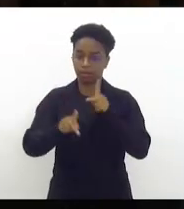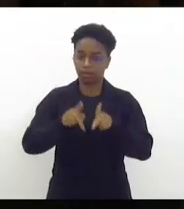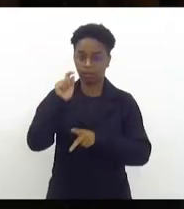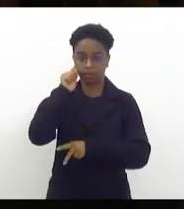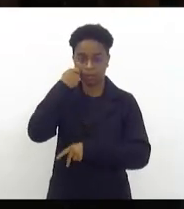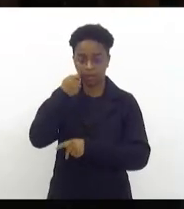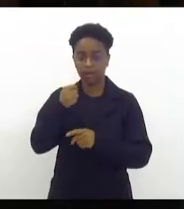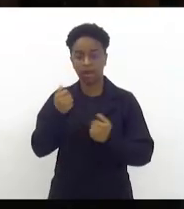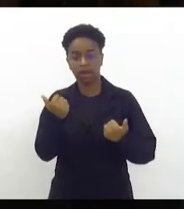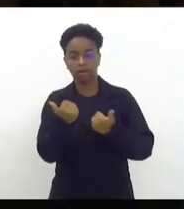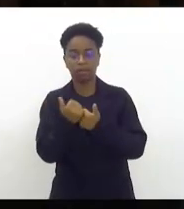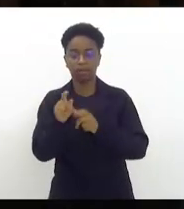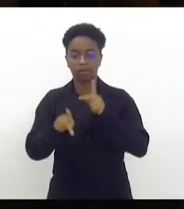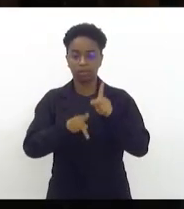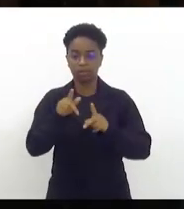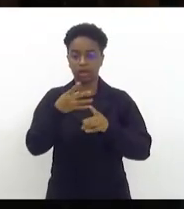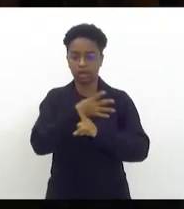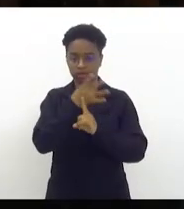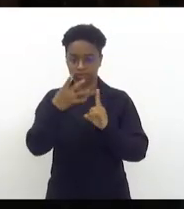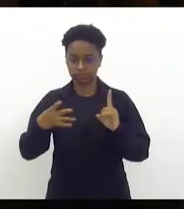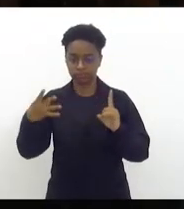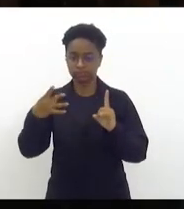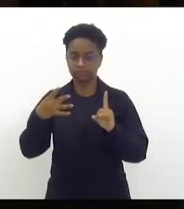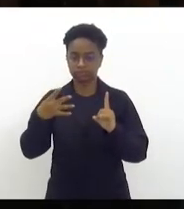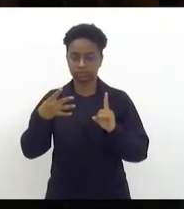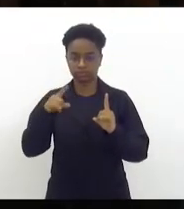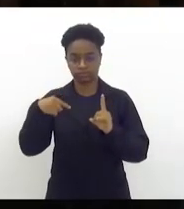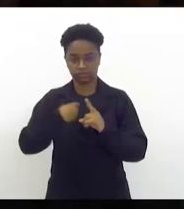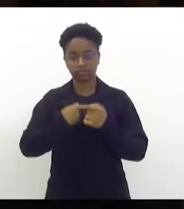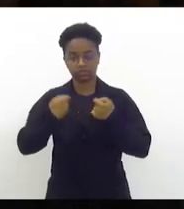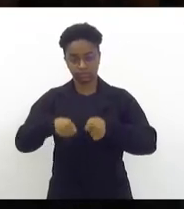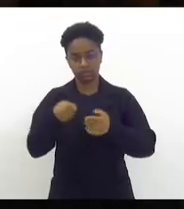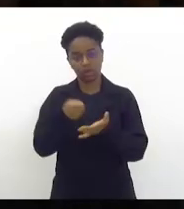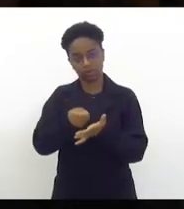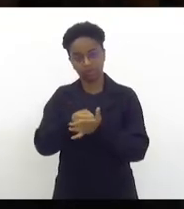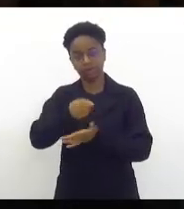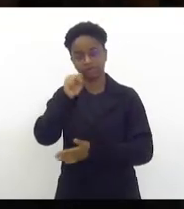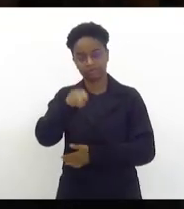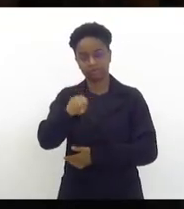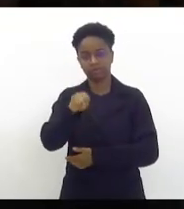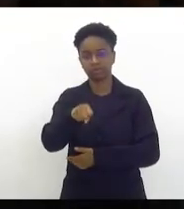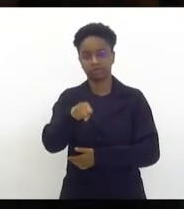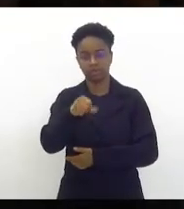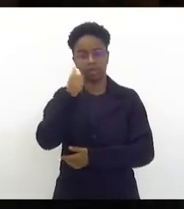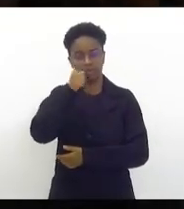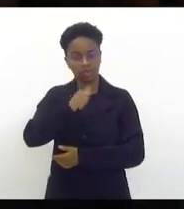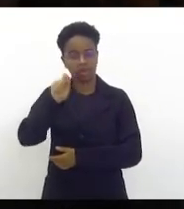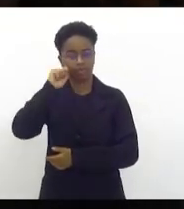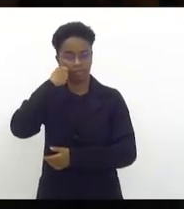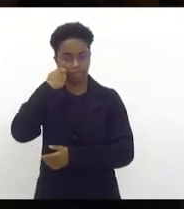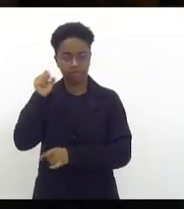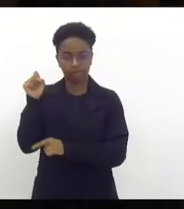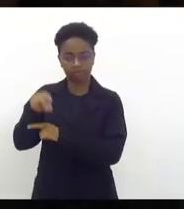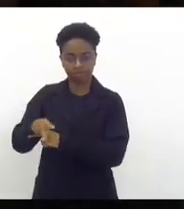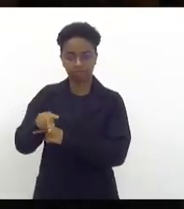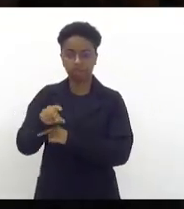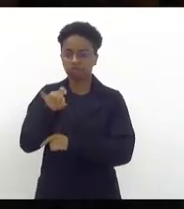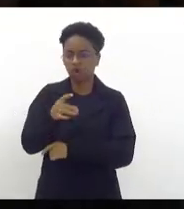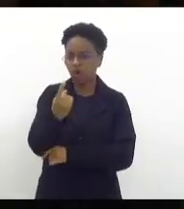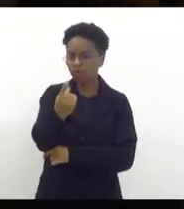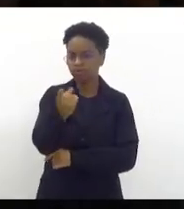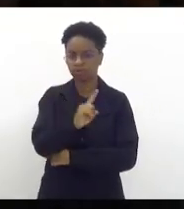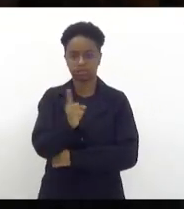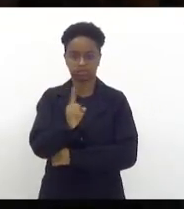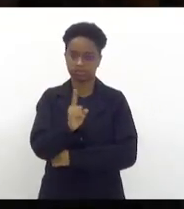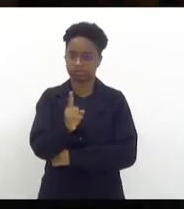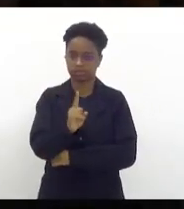luta da população LGBTQIA+, temos que exigir, sim, uma mulher negra, e não só uma,